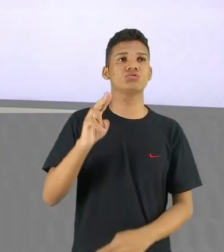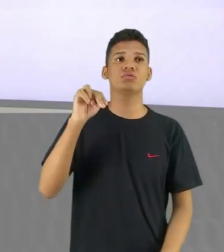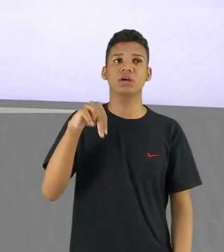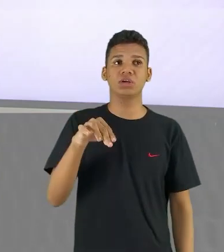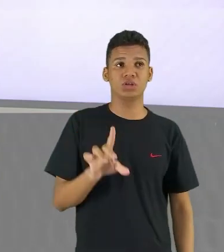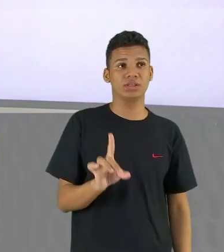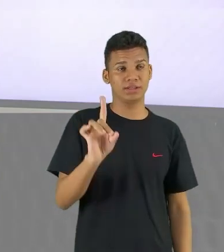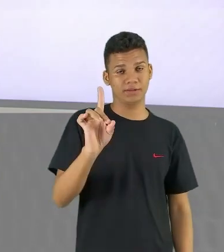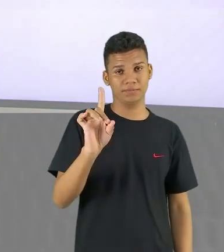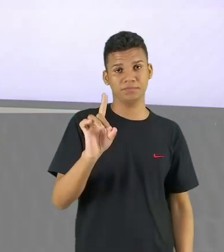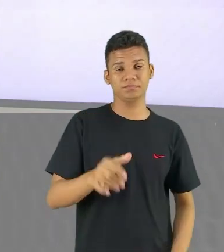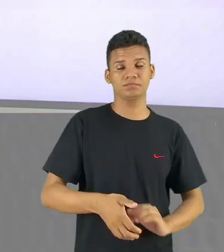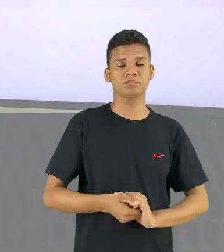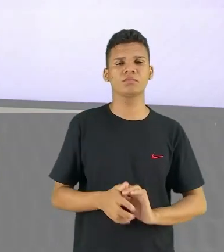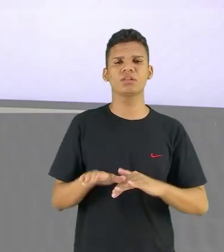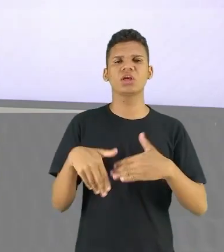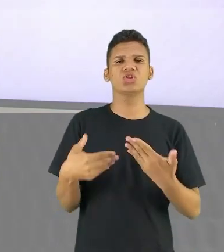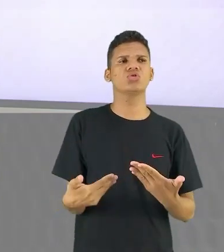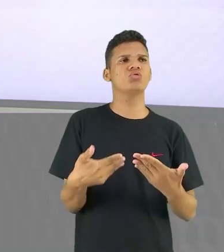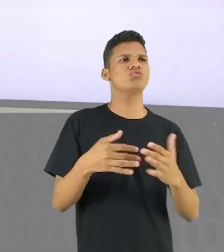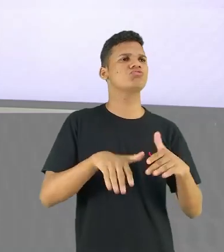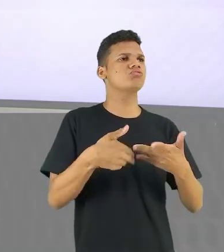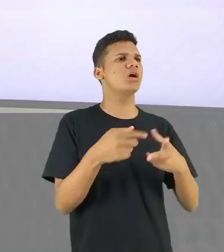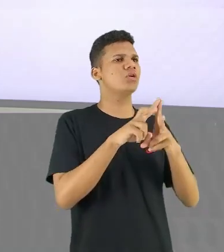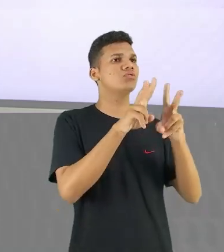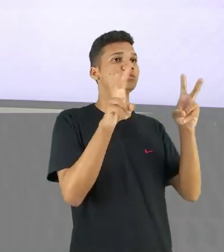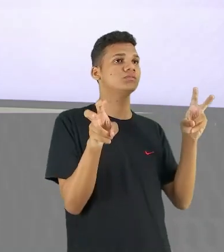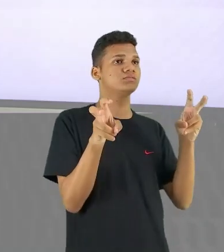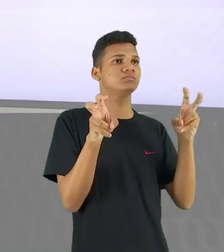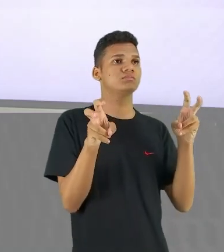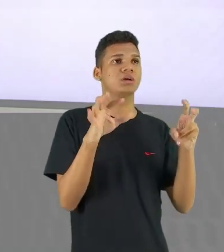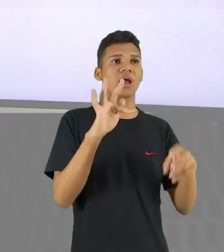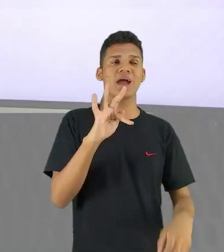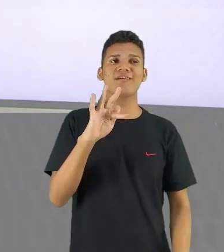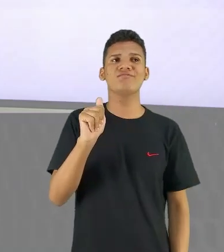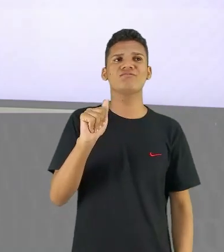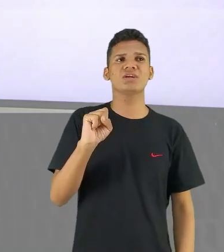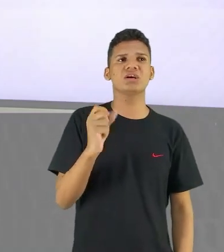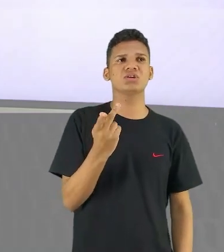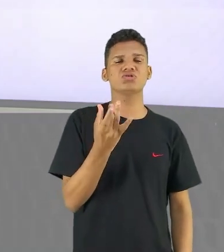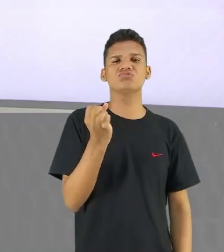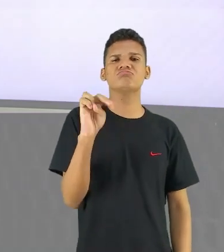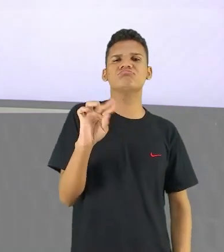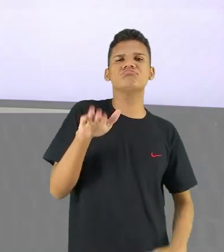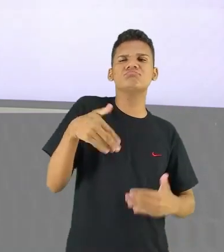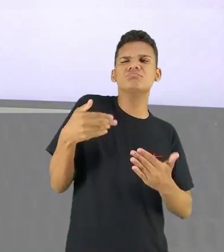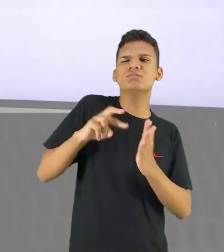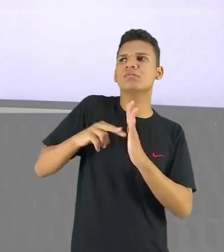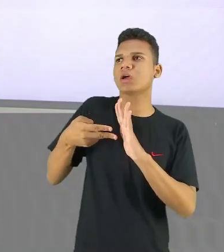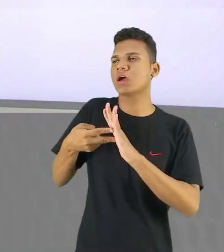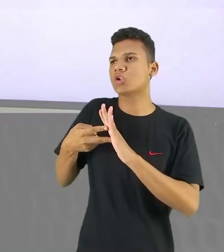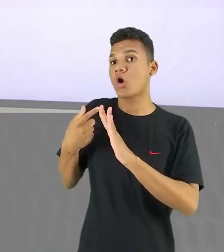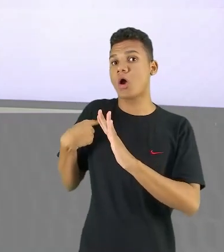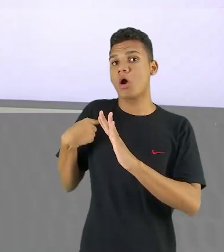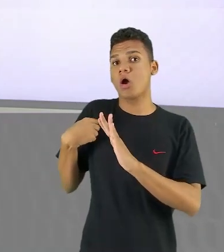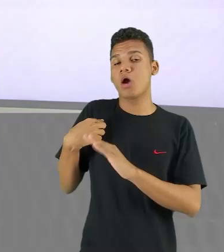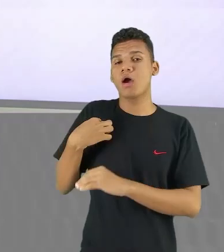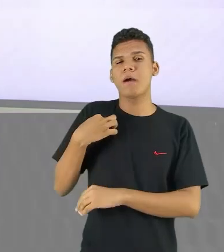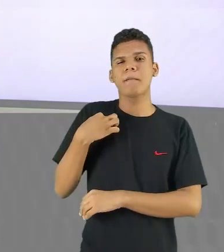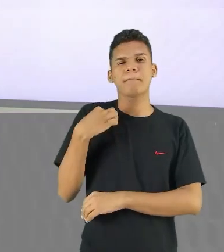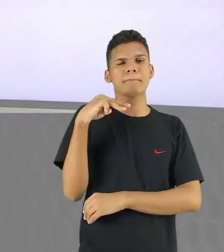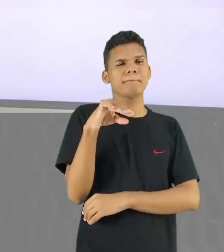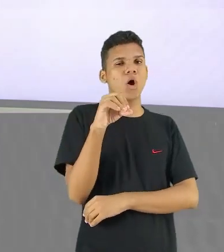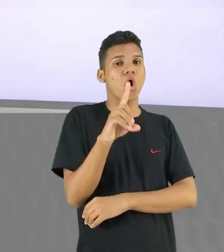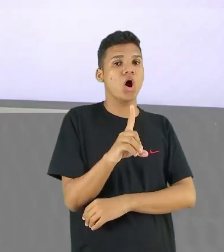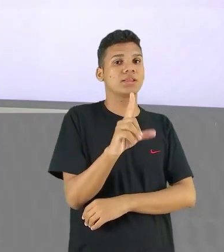bom? Qual é o título? Fashion. O que é fashion? Moda. A moda é